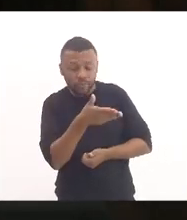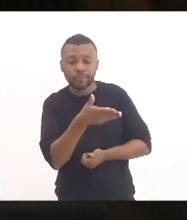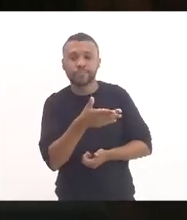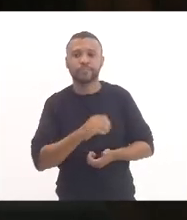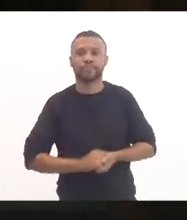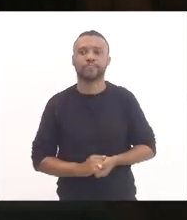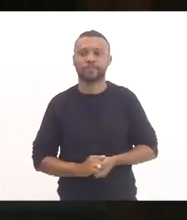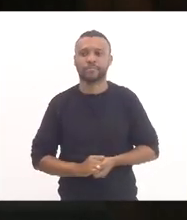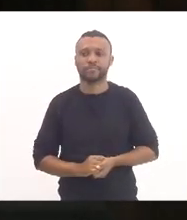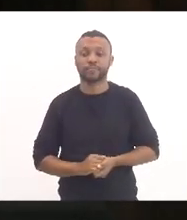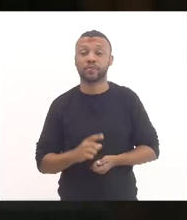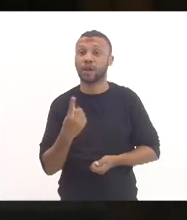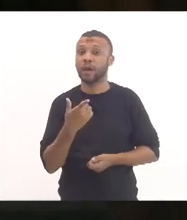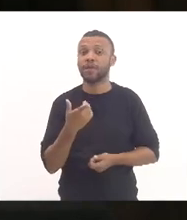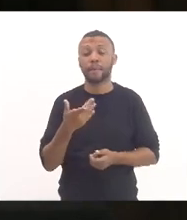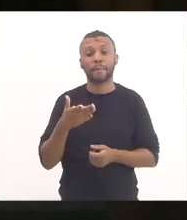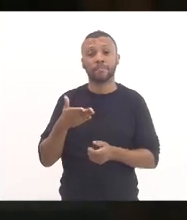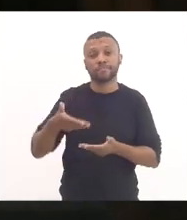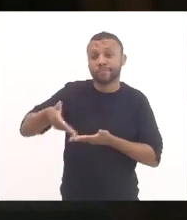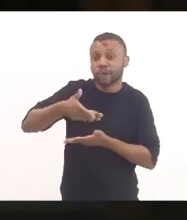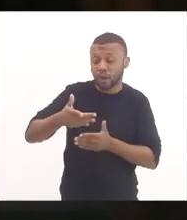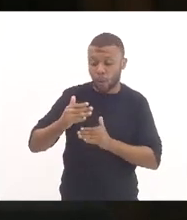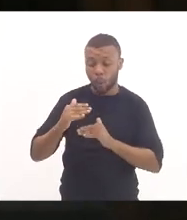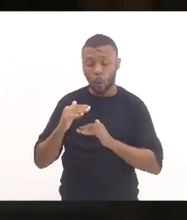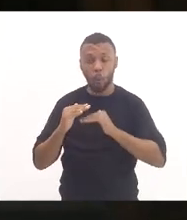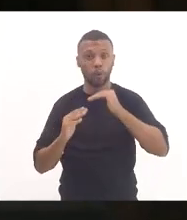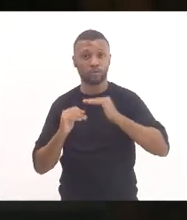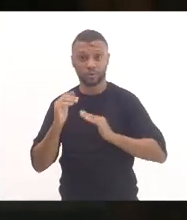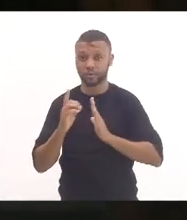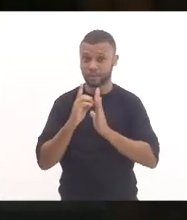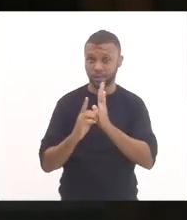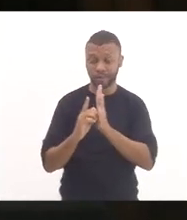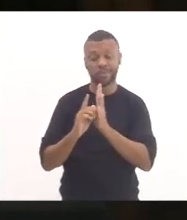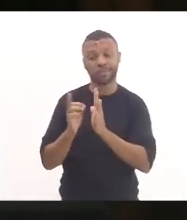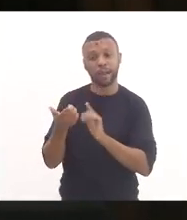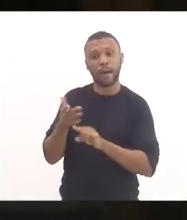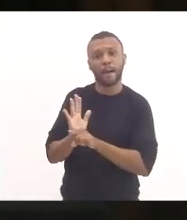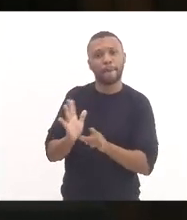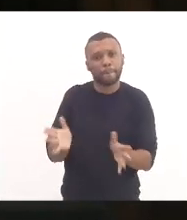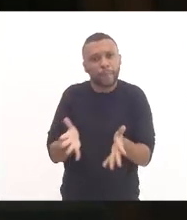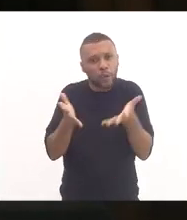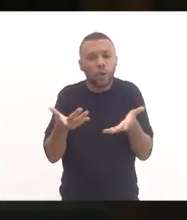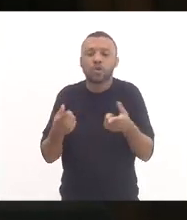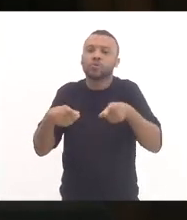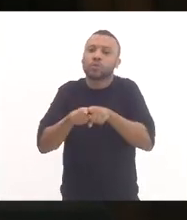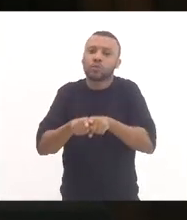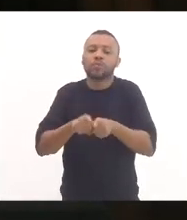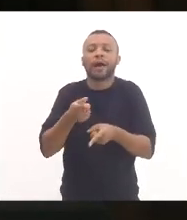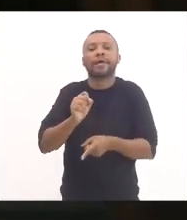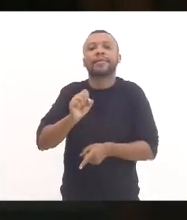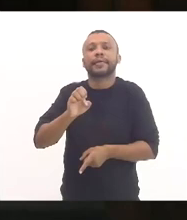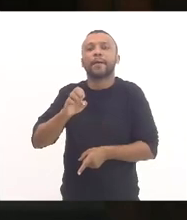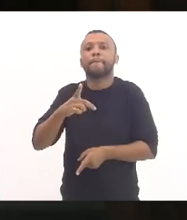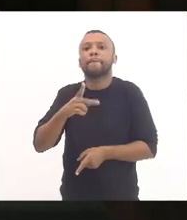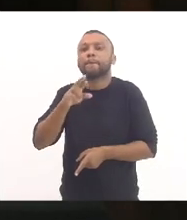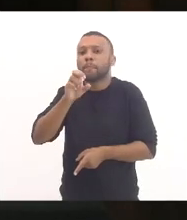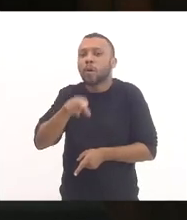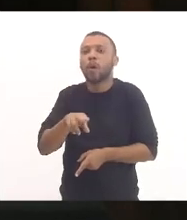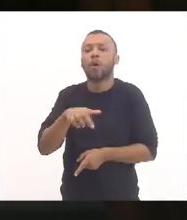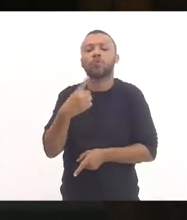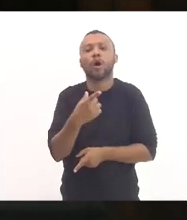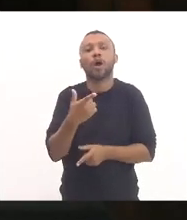excelência nós participamos diretamente a construção desse Decreto que melhorou e promoções junto com a ser pronto você deve estar lembrado